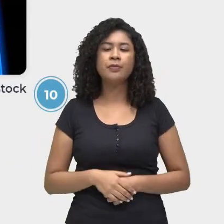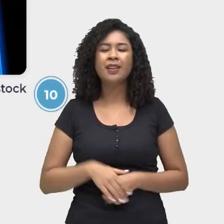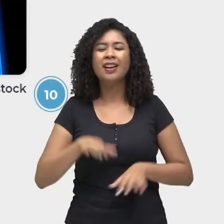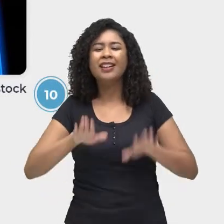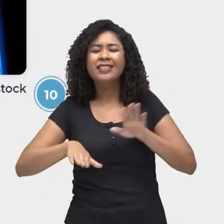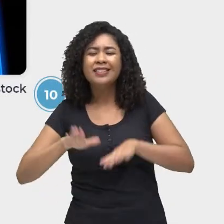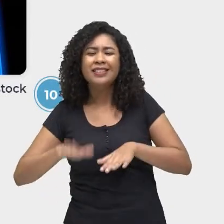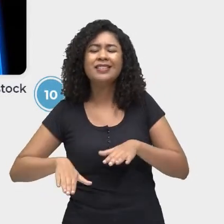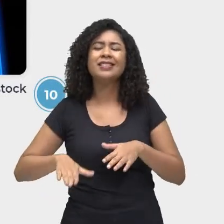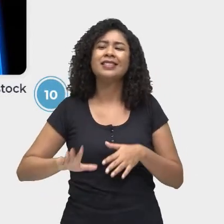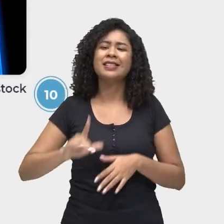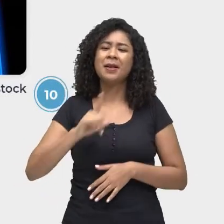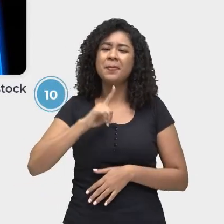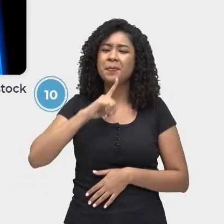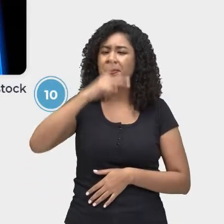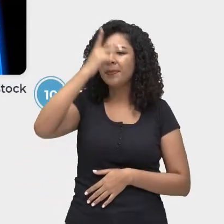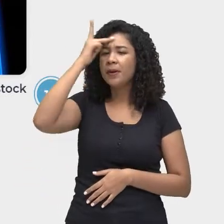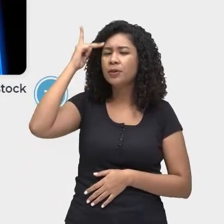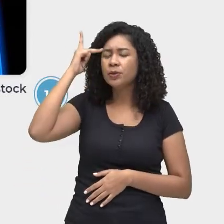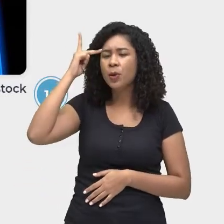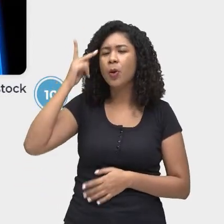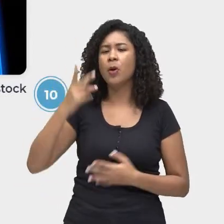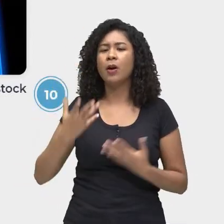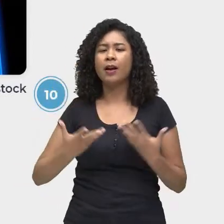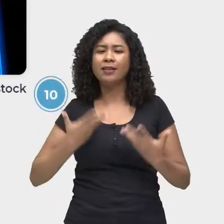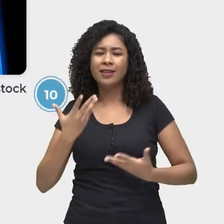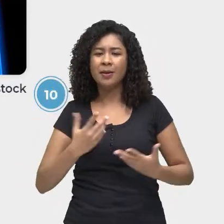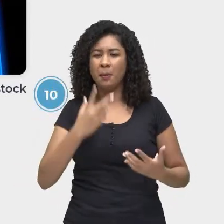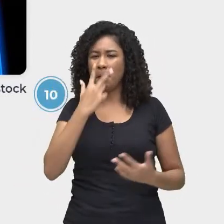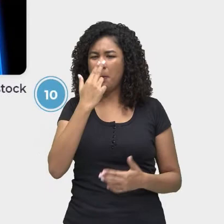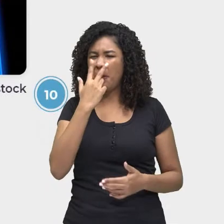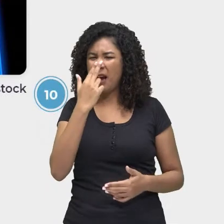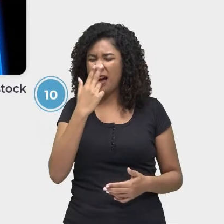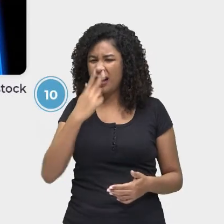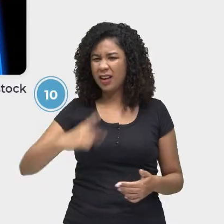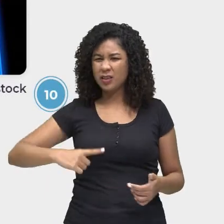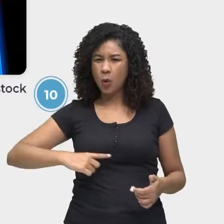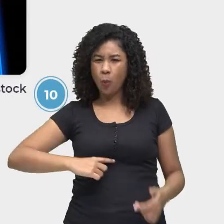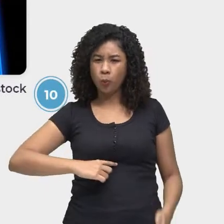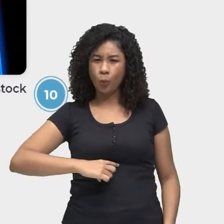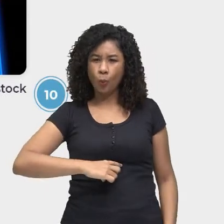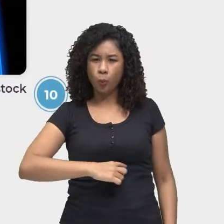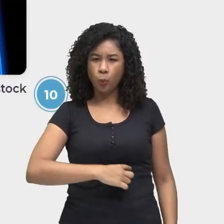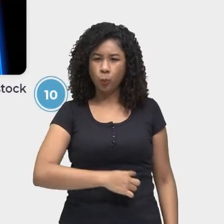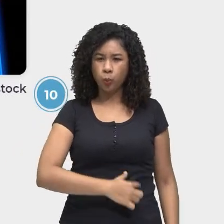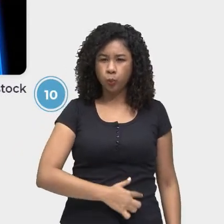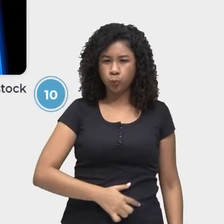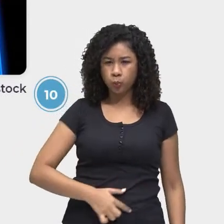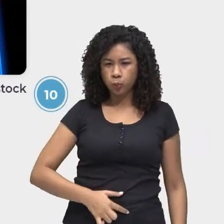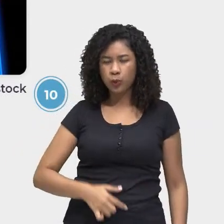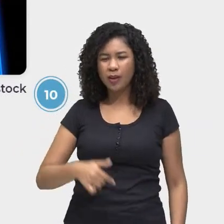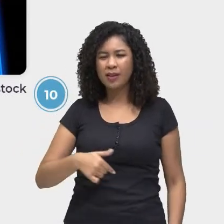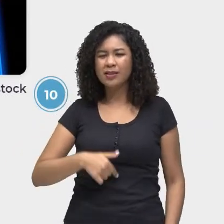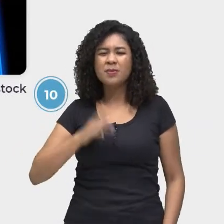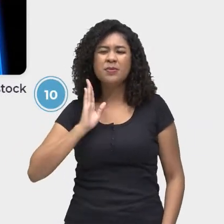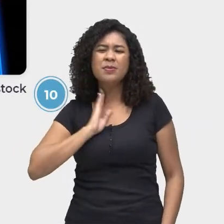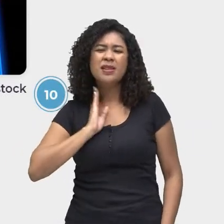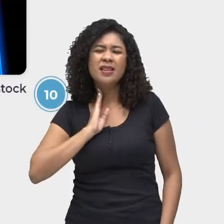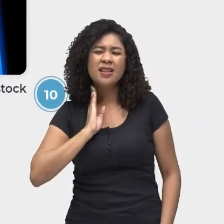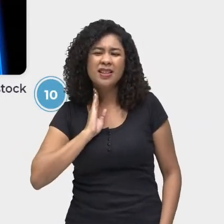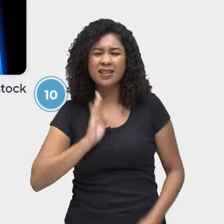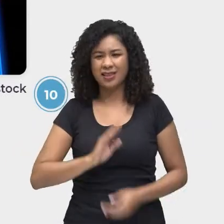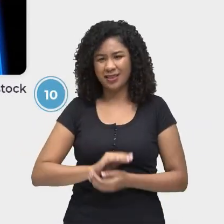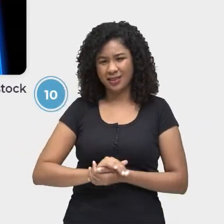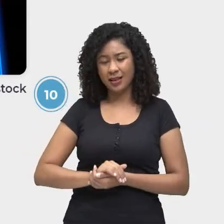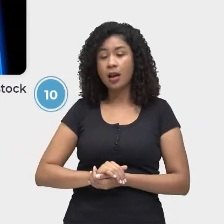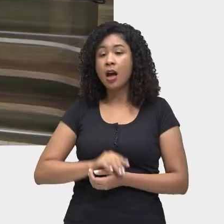tem um intestino preso, e aí vai no médico e o médico diz assim, é importante beber água. Por que é importante beber